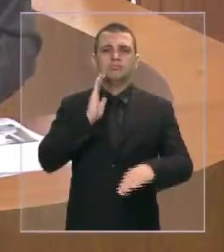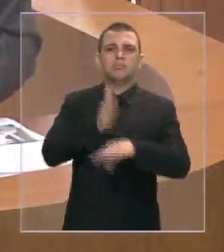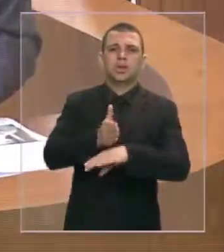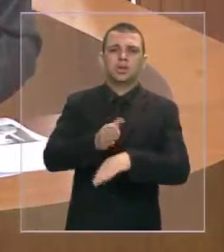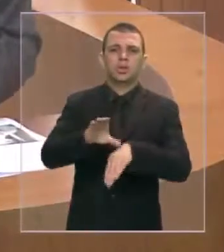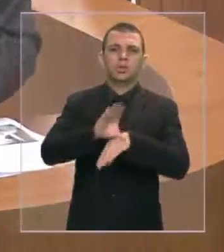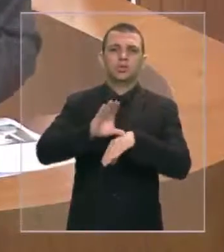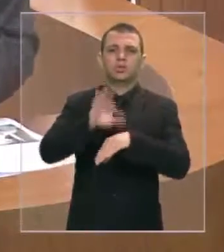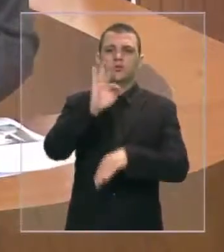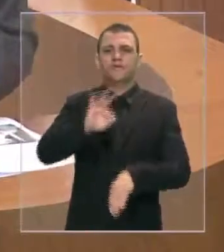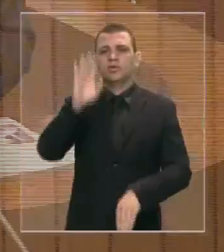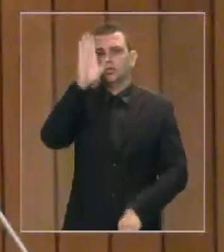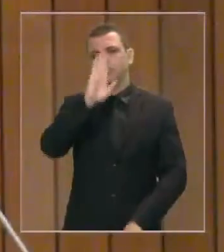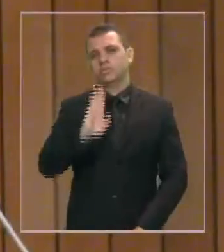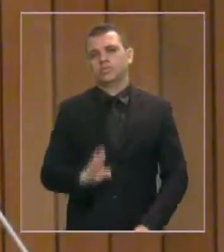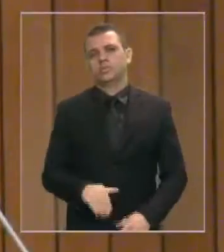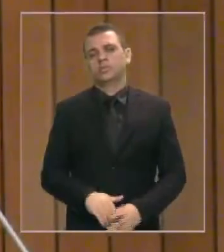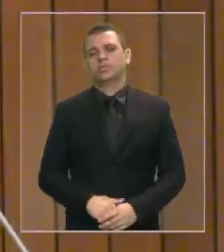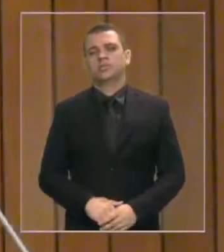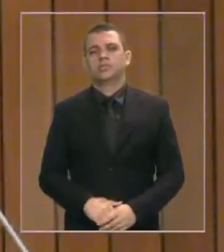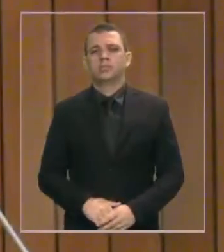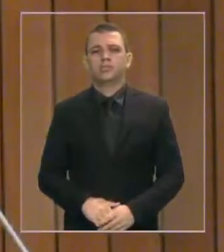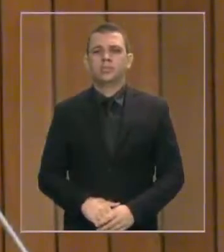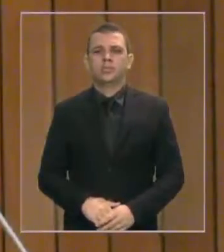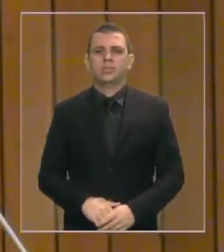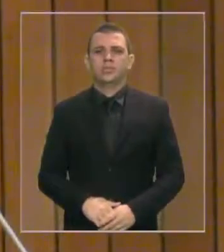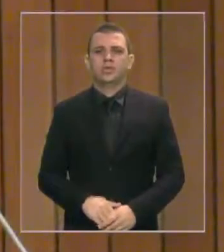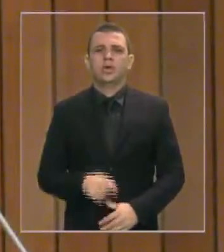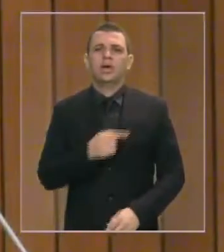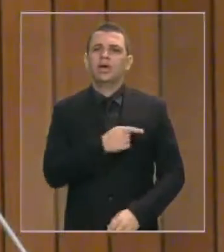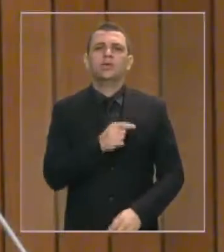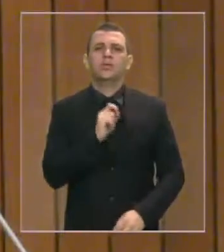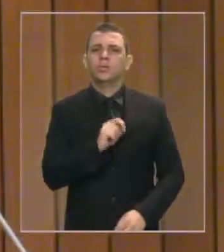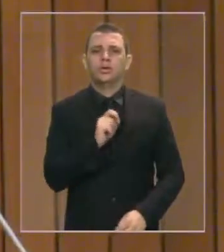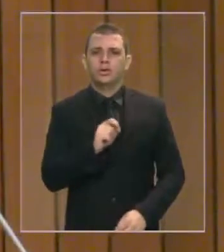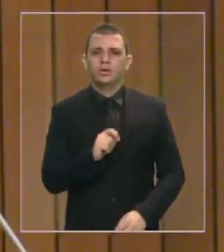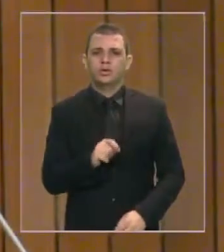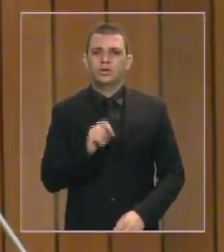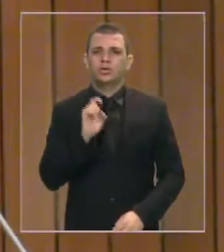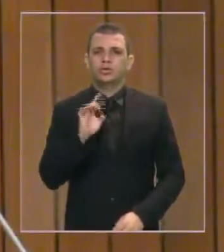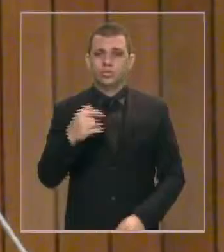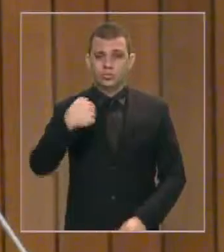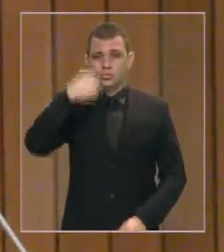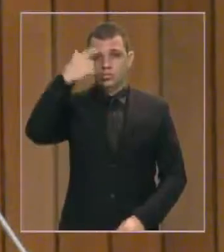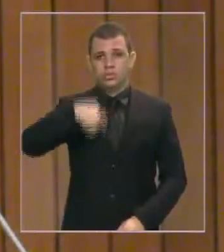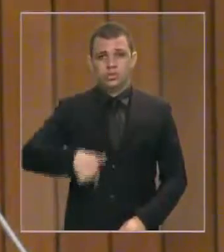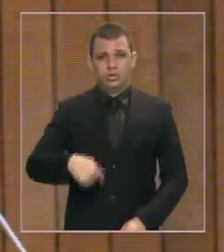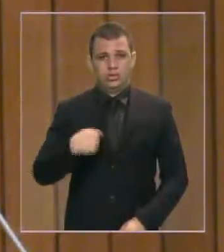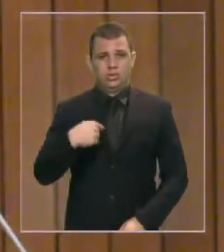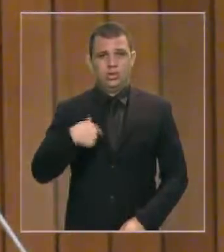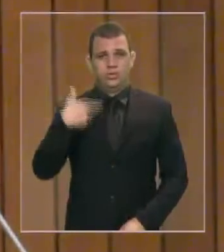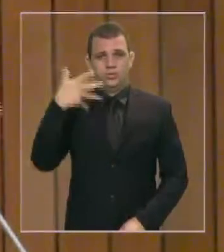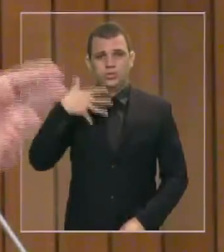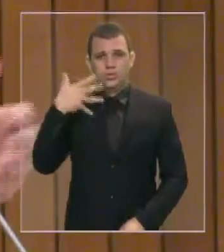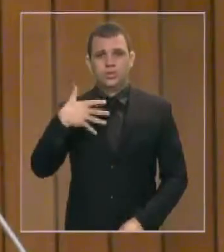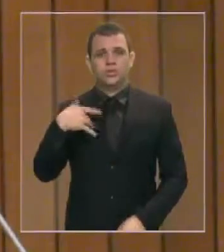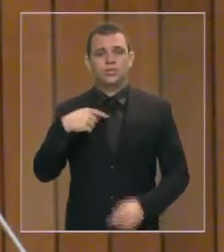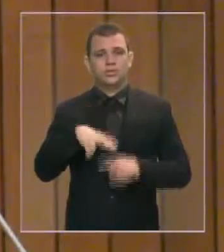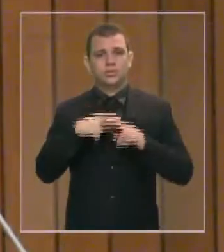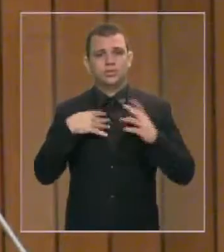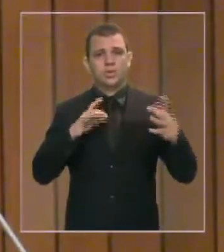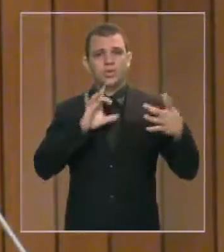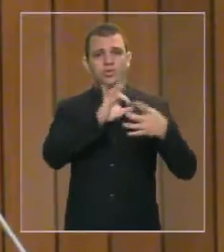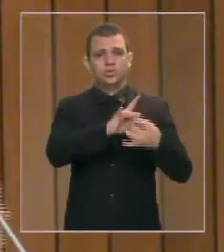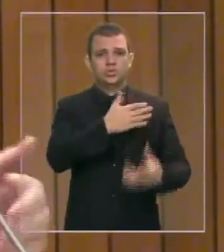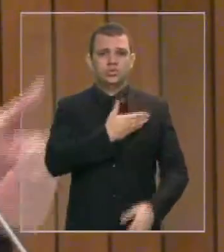Brasil. E isso não é apenas uma palavra de um deputado de um partido aliado. Eu já disse